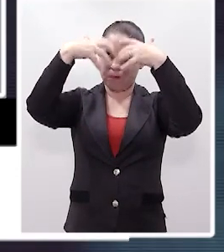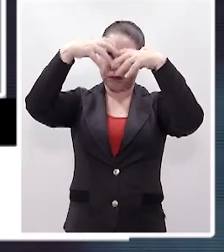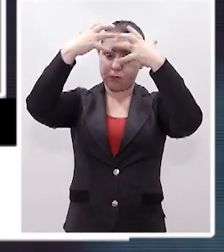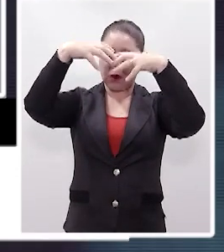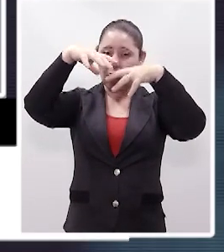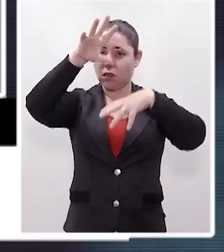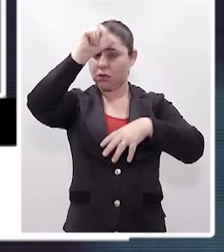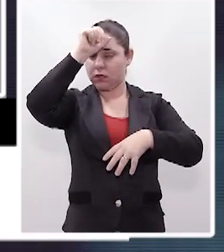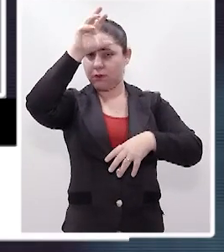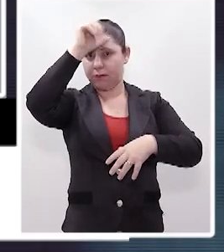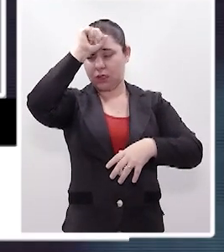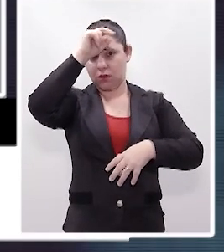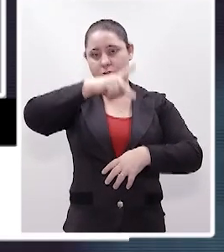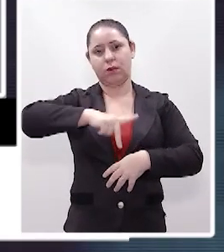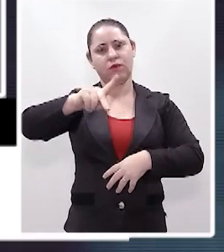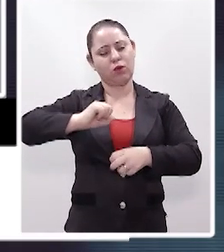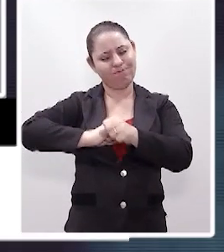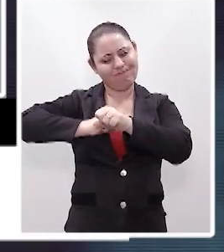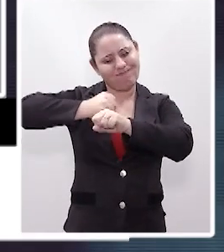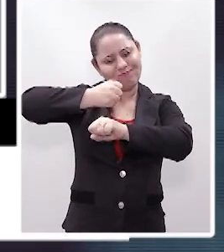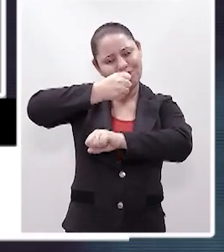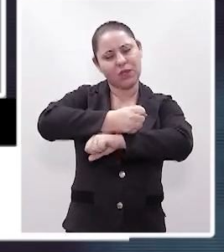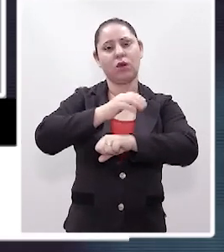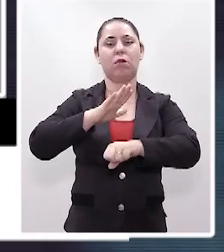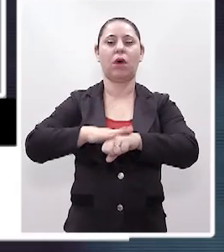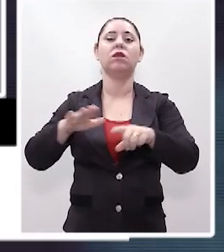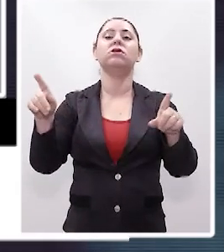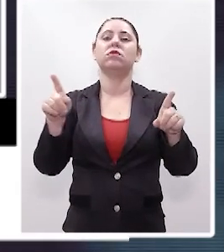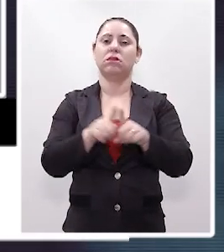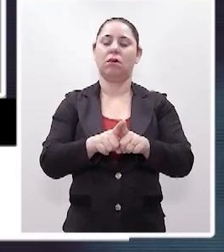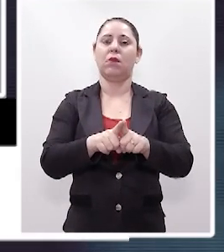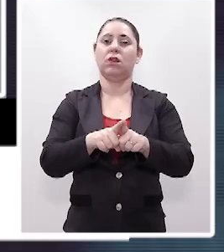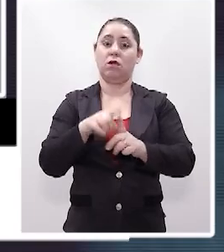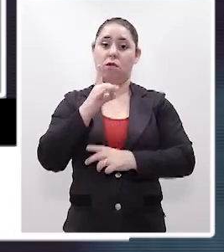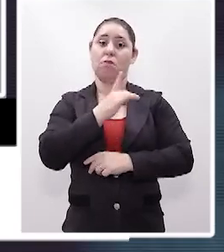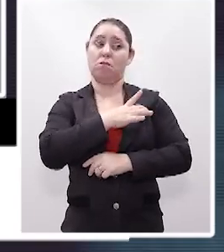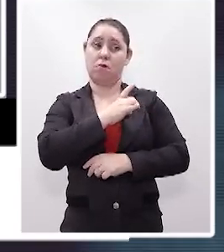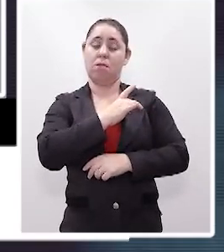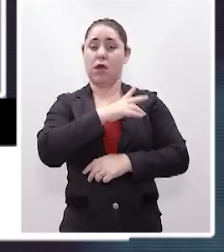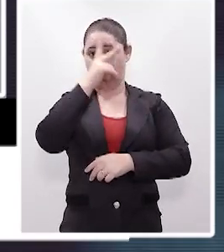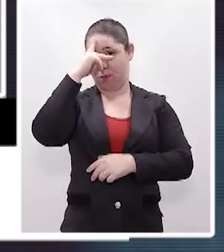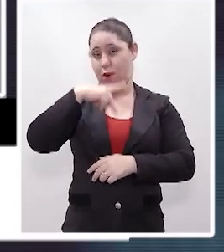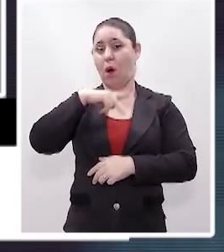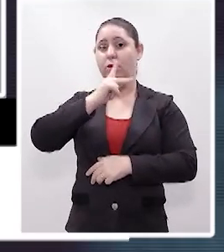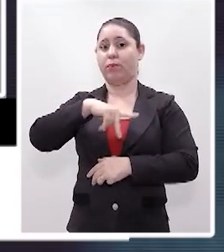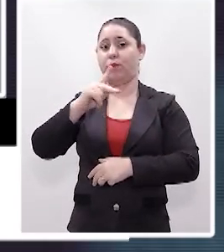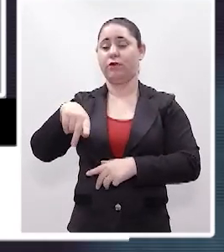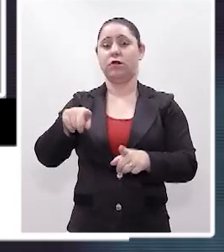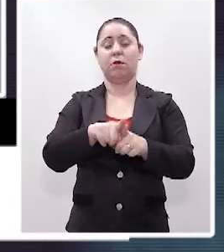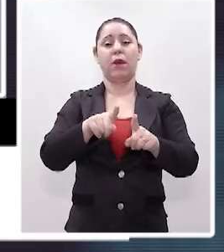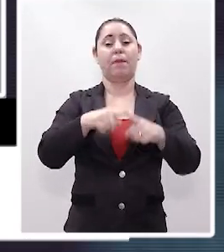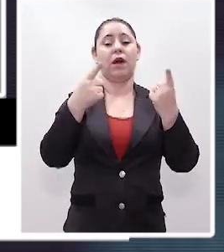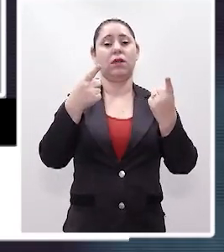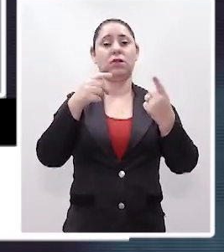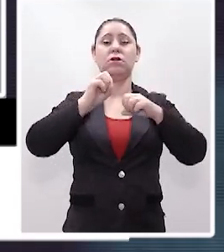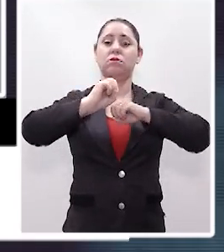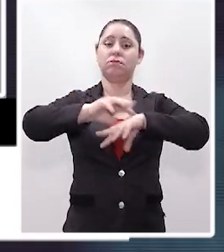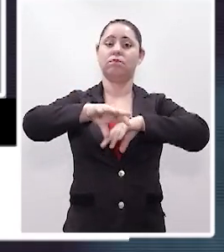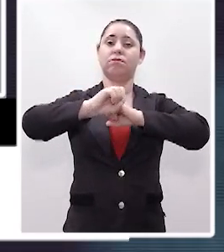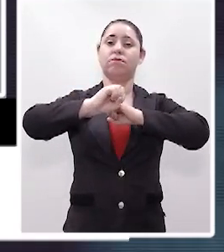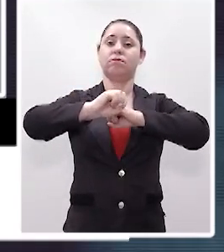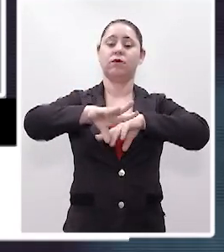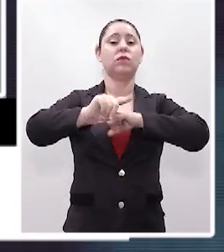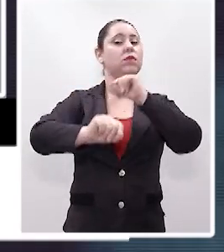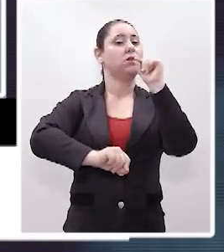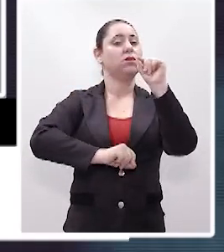coisa que os professores estão ali se esforçando ao máximo, também com os medos deles, mas estão ali para ensinar,